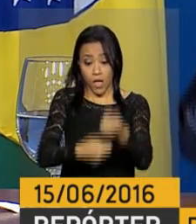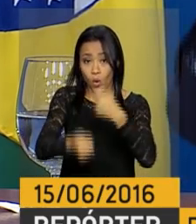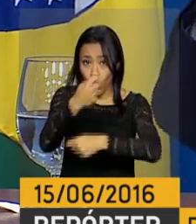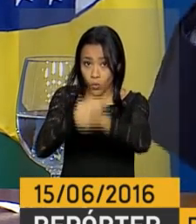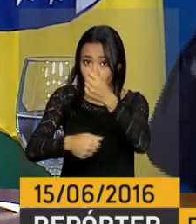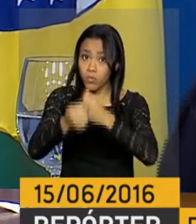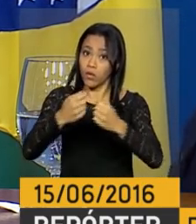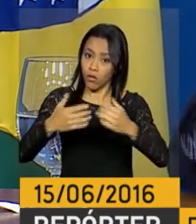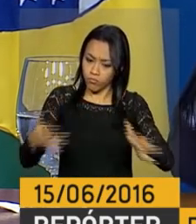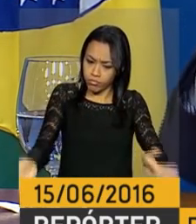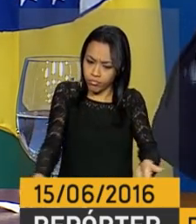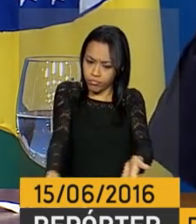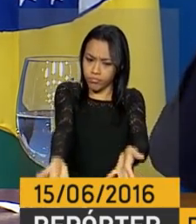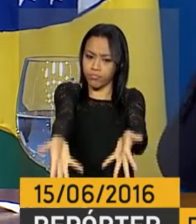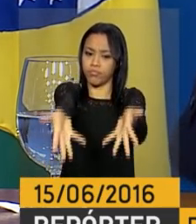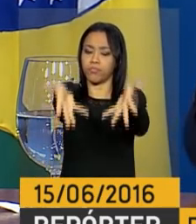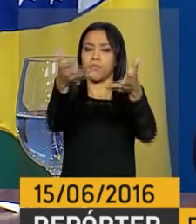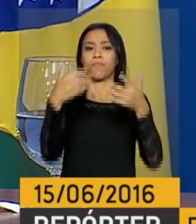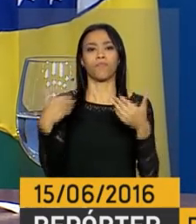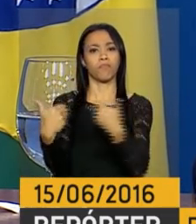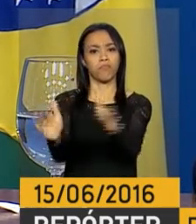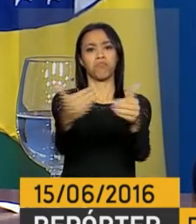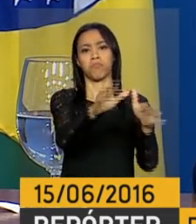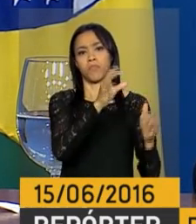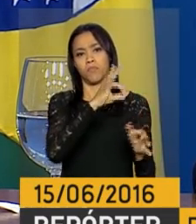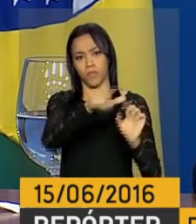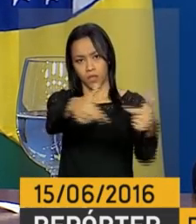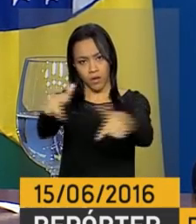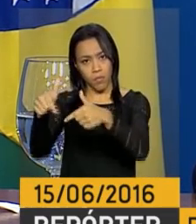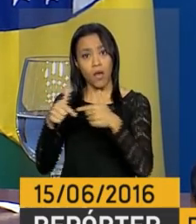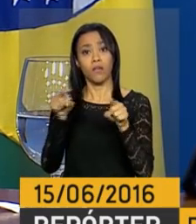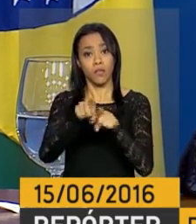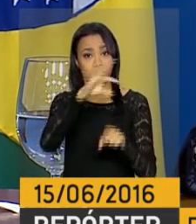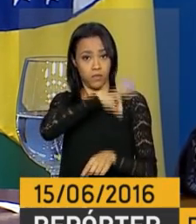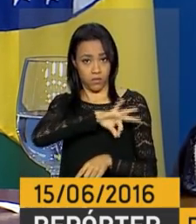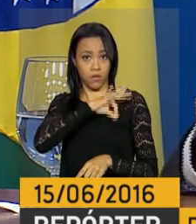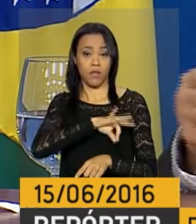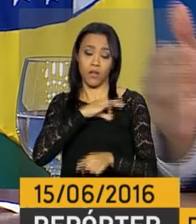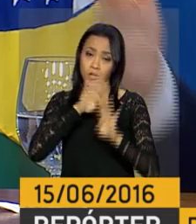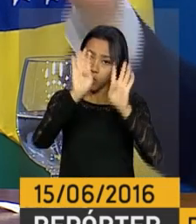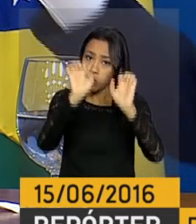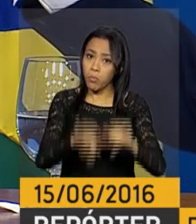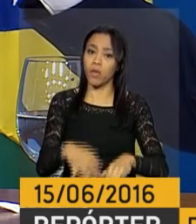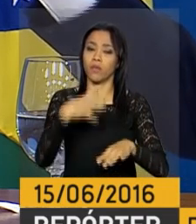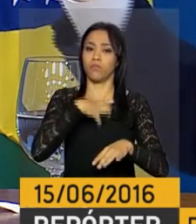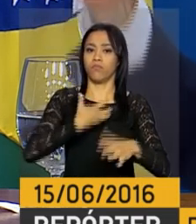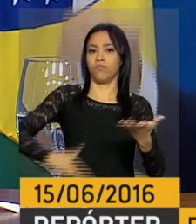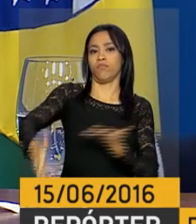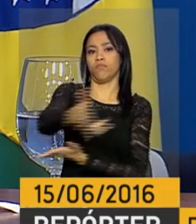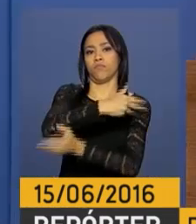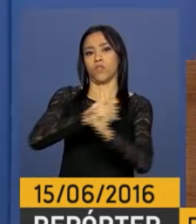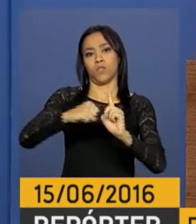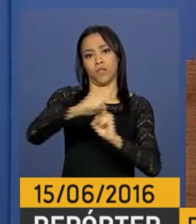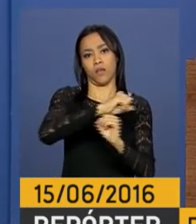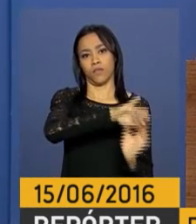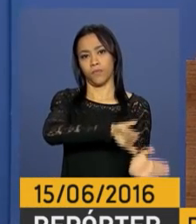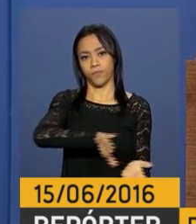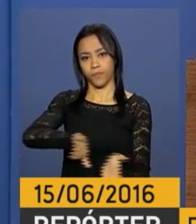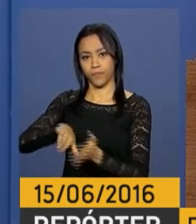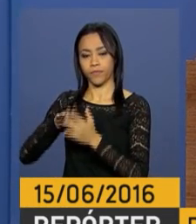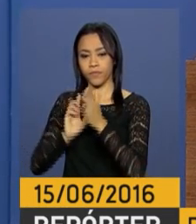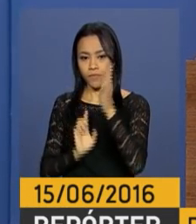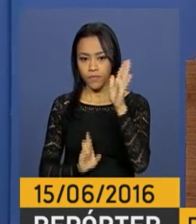gerar emprego, gerar renda e em última análise gerar o maior bem-estar da população. Guilherme Morais